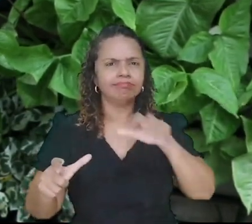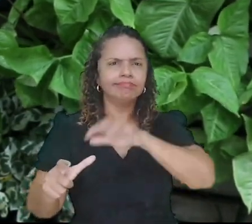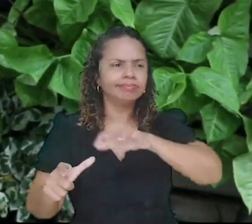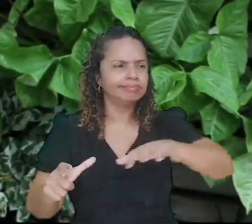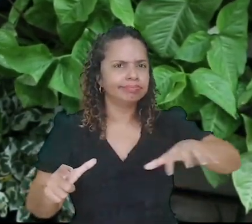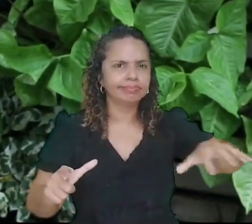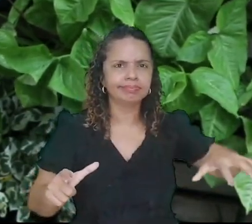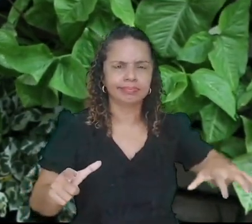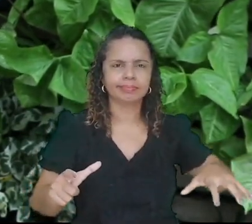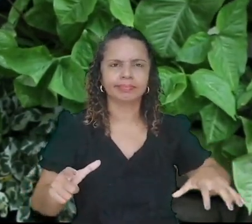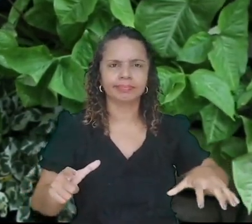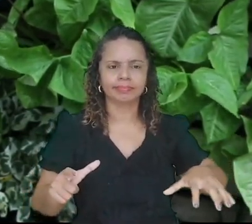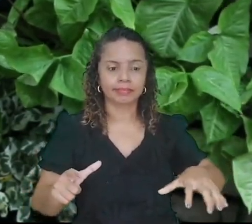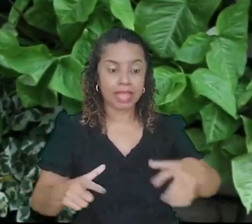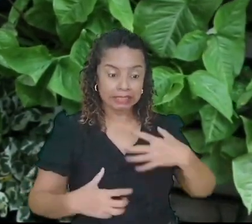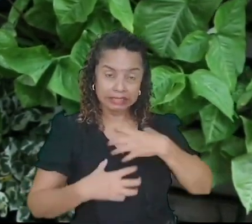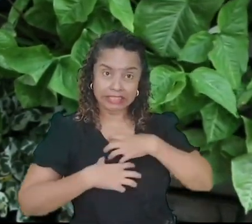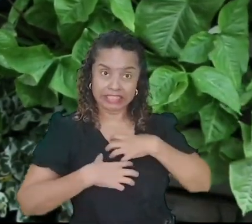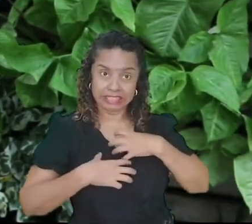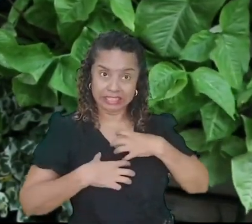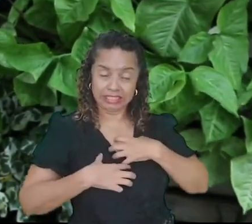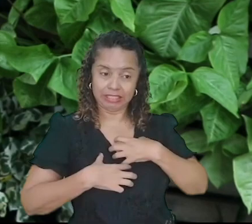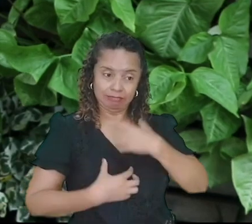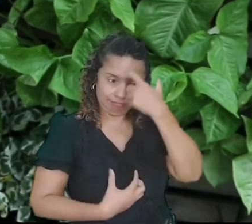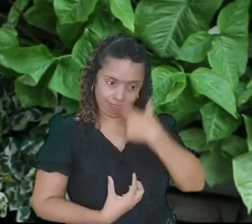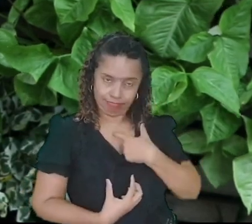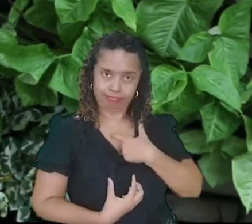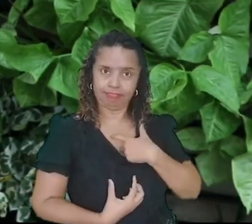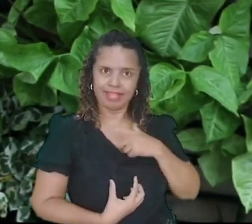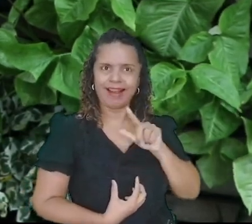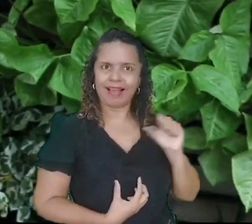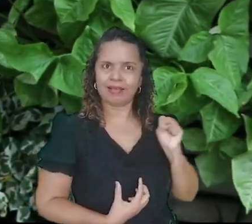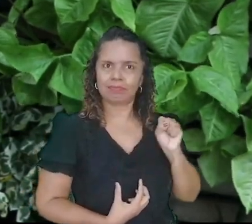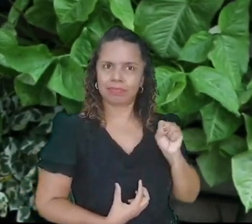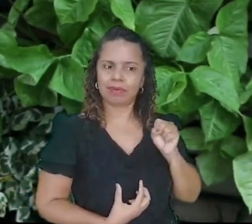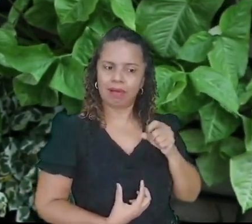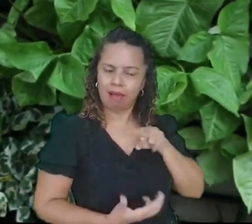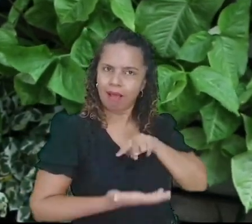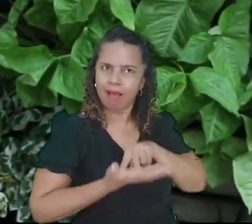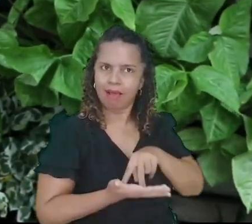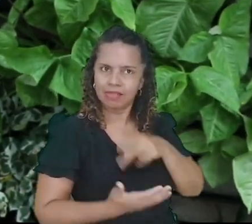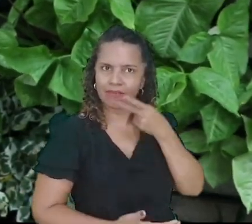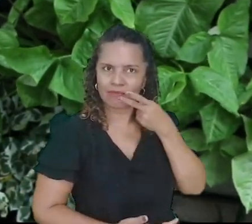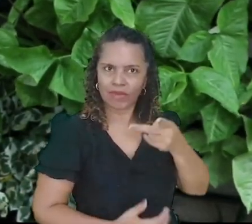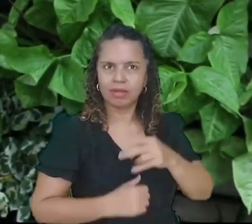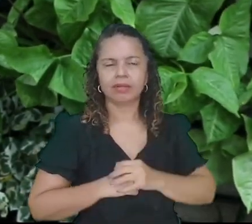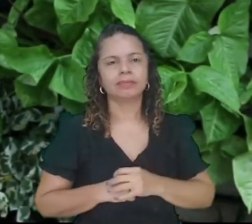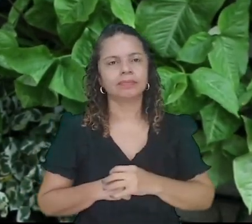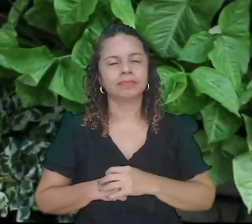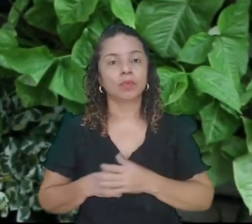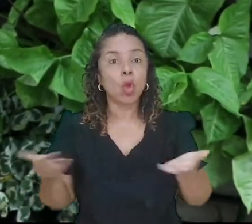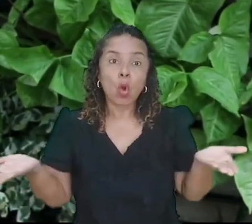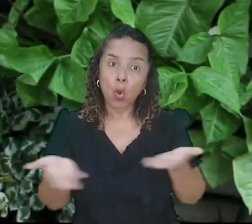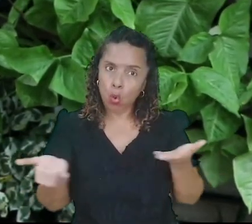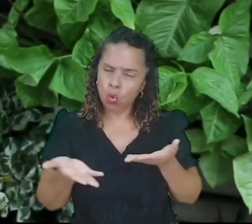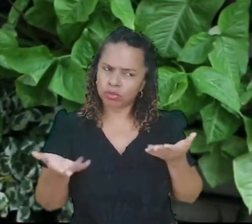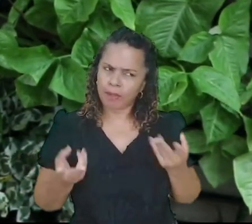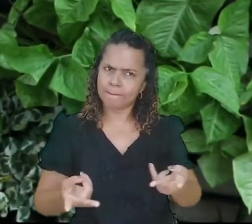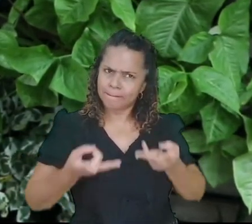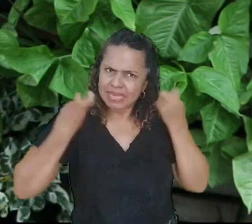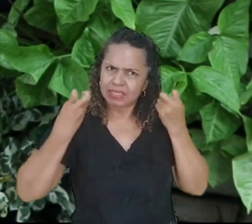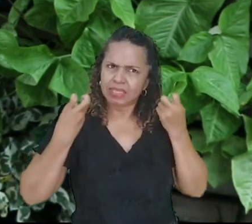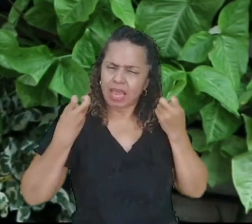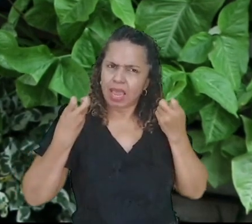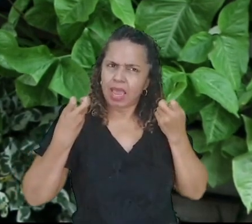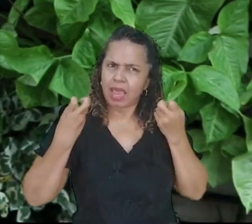espaços nesse lugar, né, nesse lugar de fala, nesse local. Hoje eu tenho a percepção de